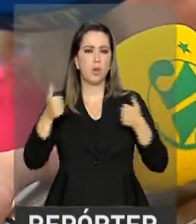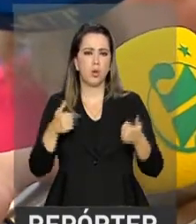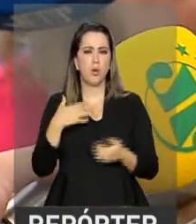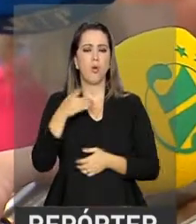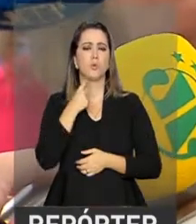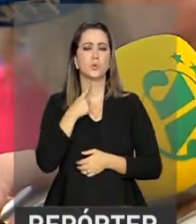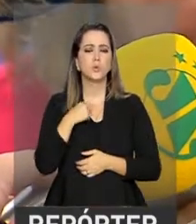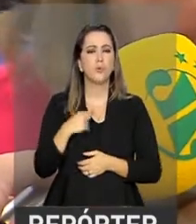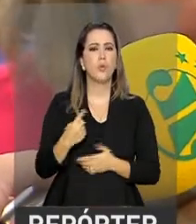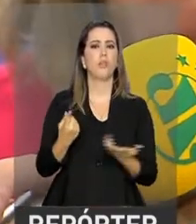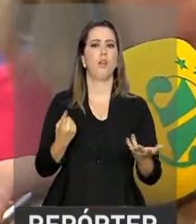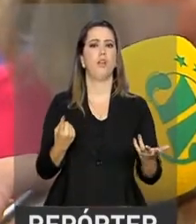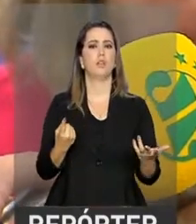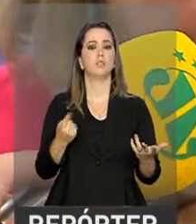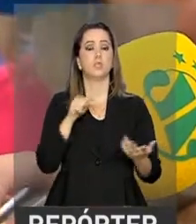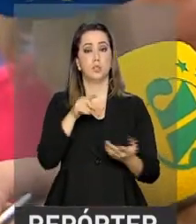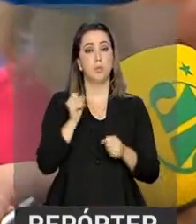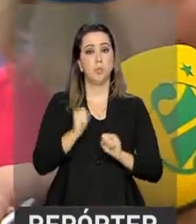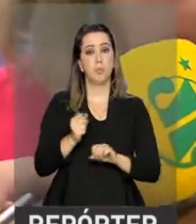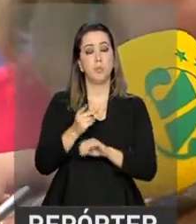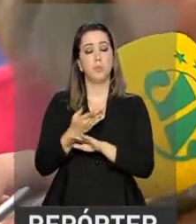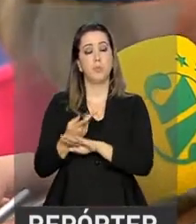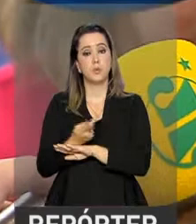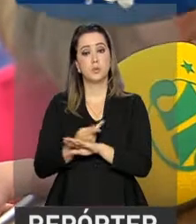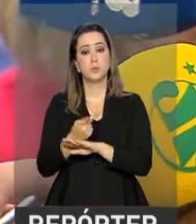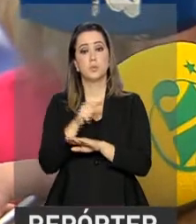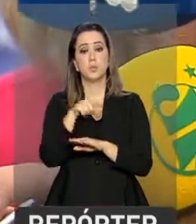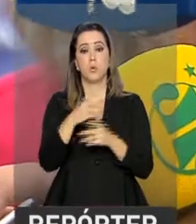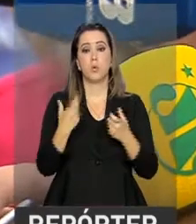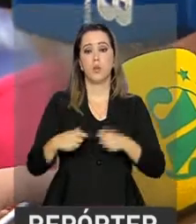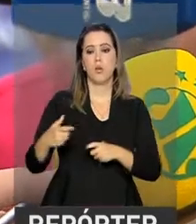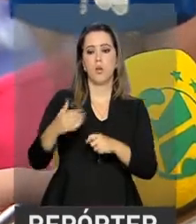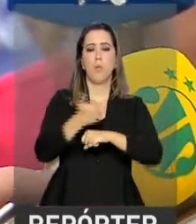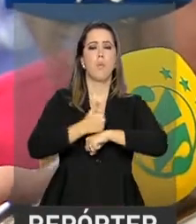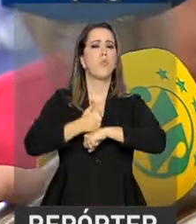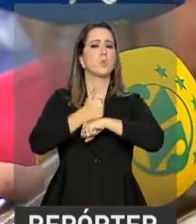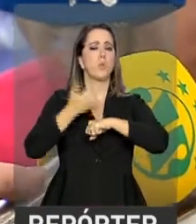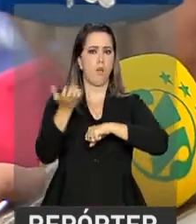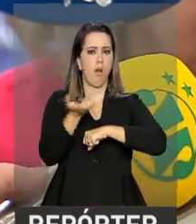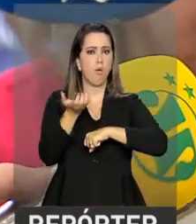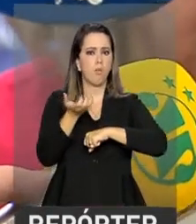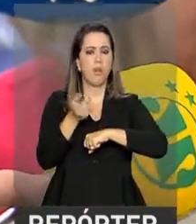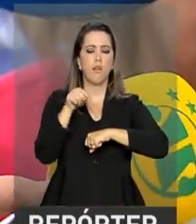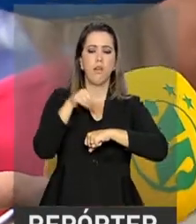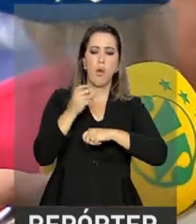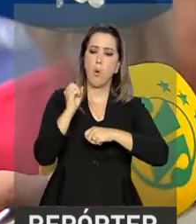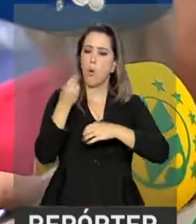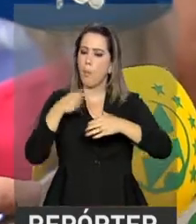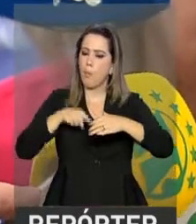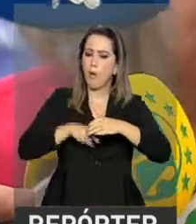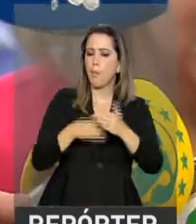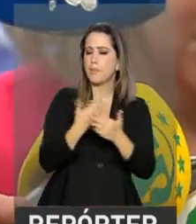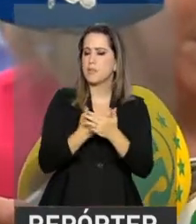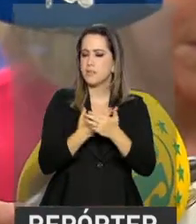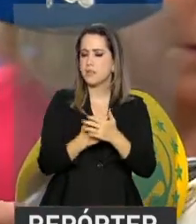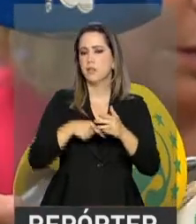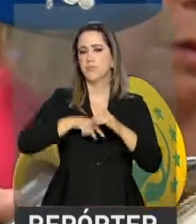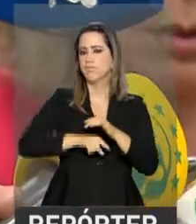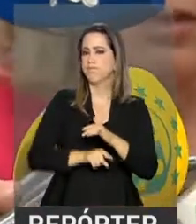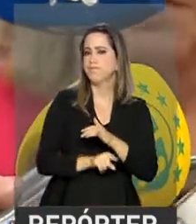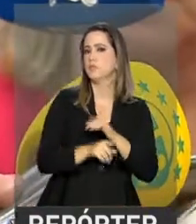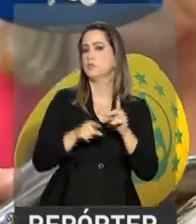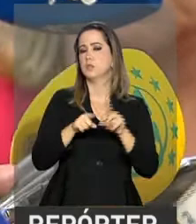novos interesses vão poder seguir o itinerário profissionalizante se for o caso ou aprofundar em alguma área acadêmica de seu